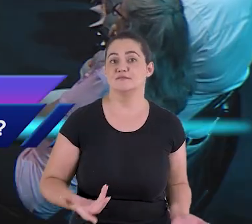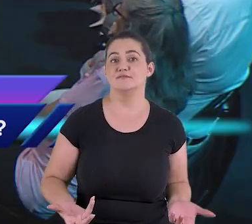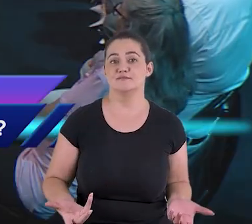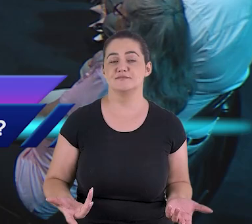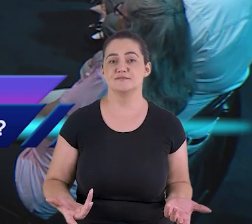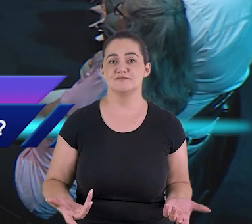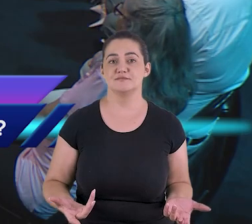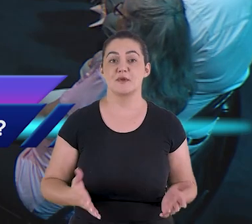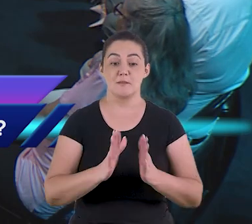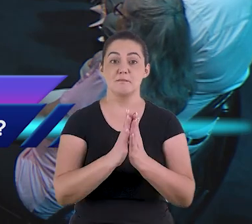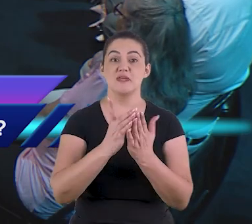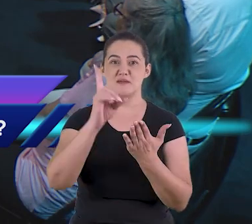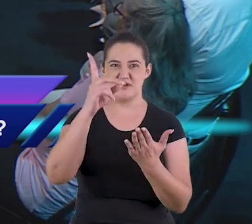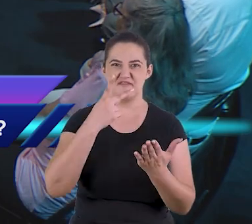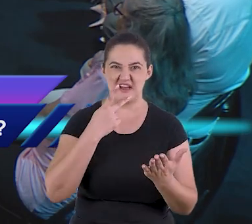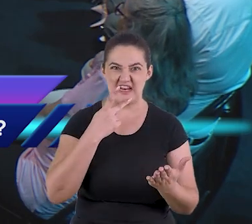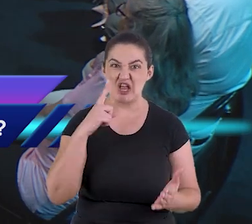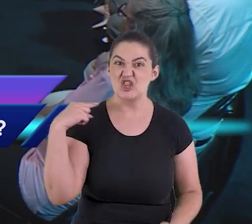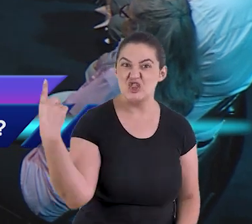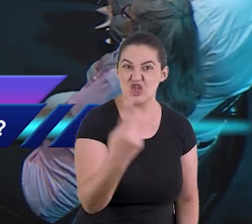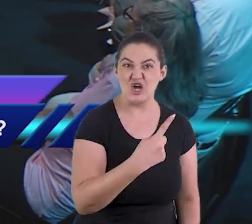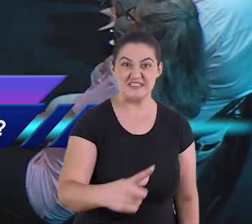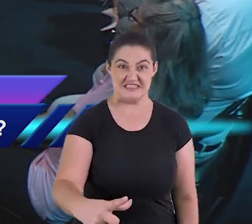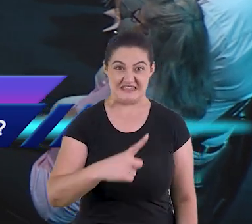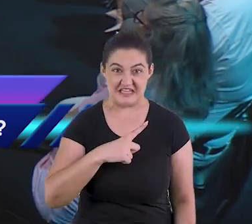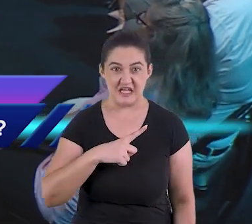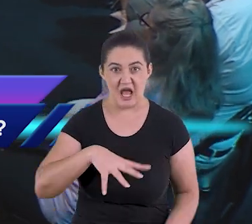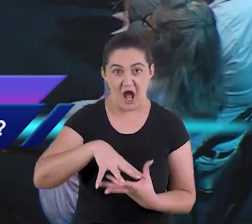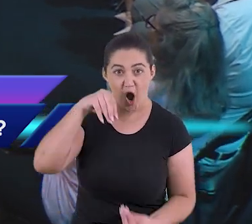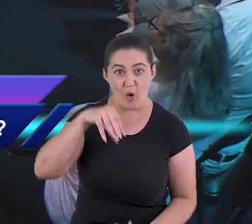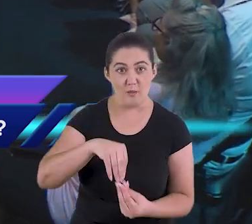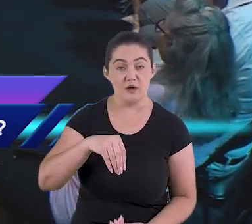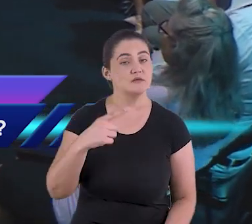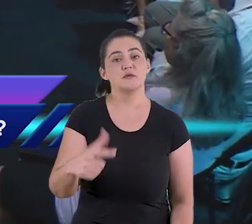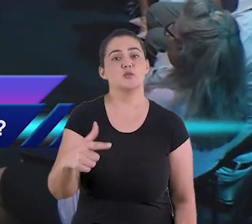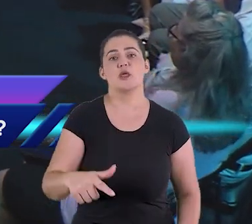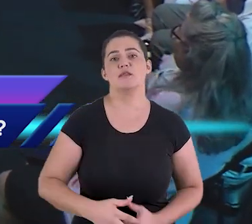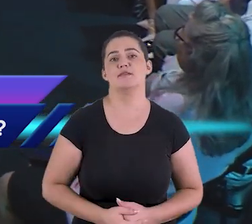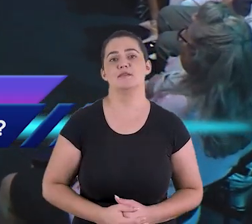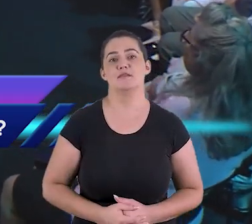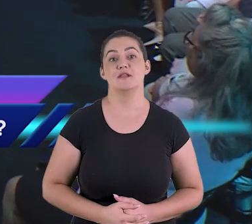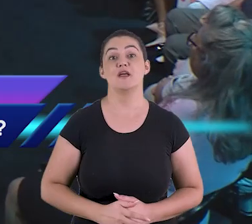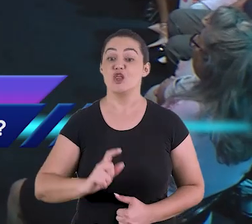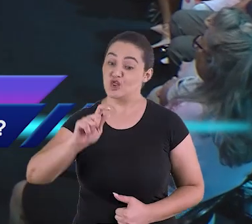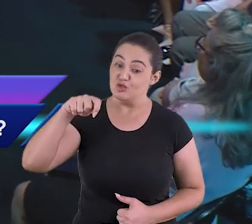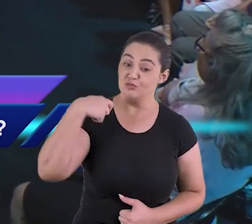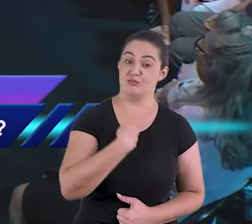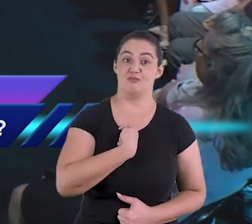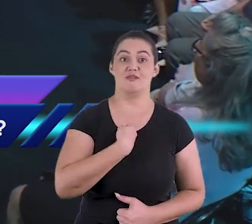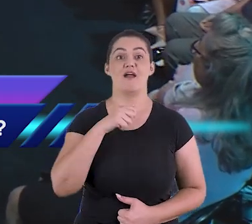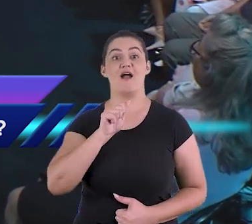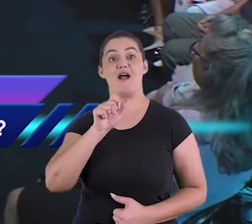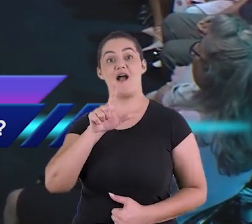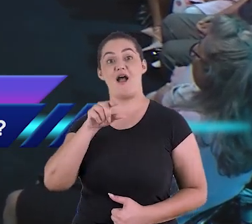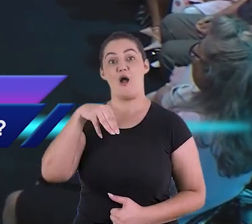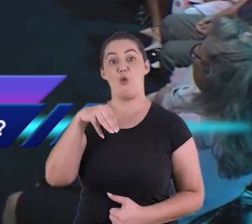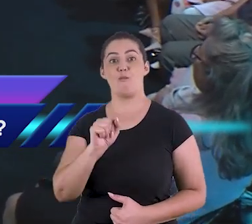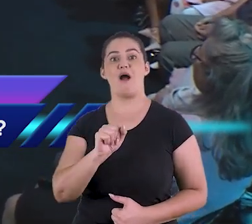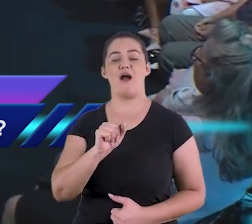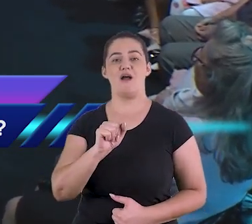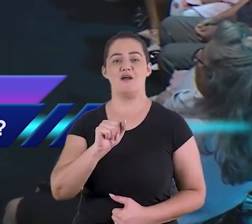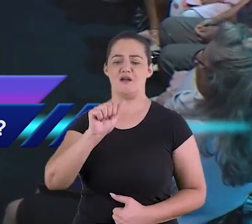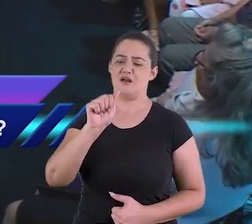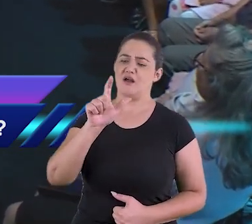Segundo a Bíblia, nós não temos uma alma, mas nós somos